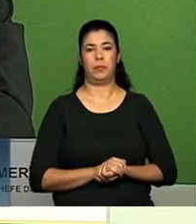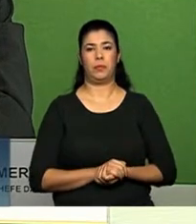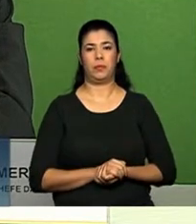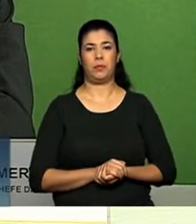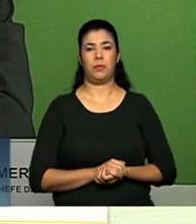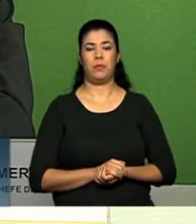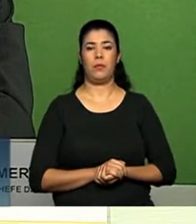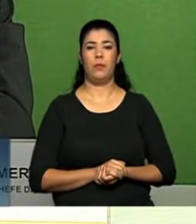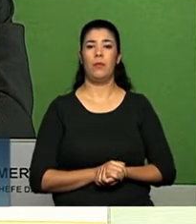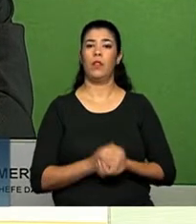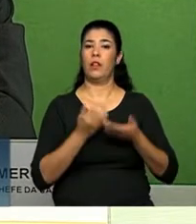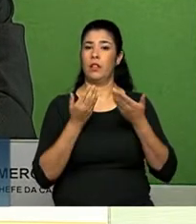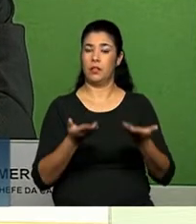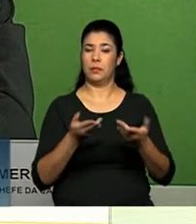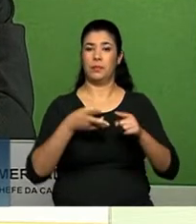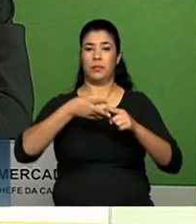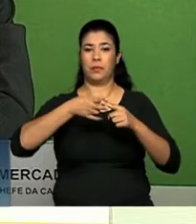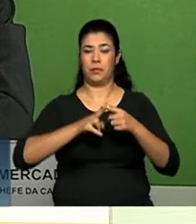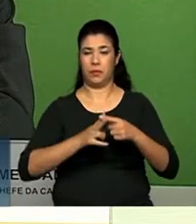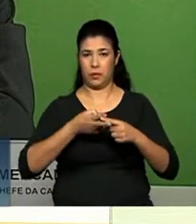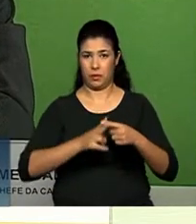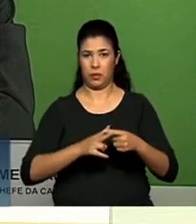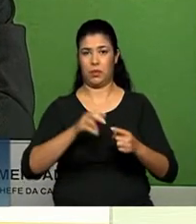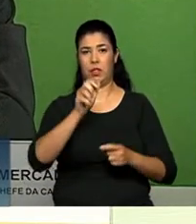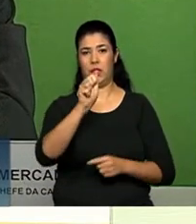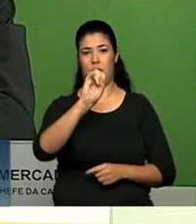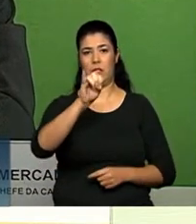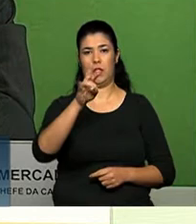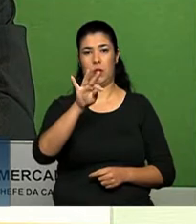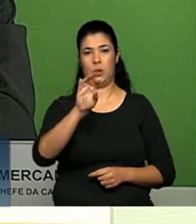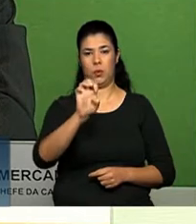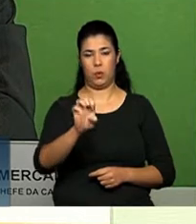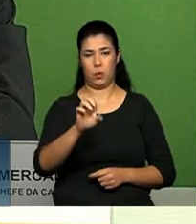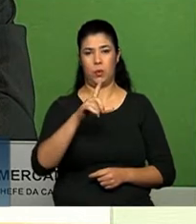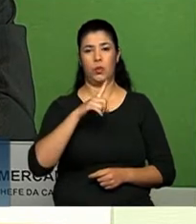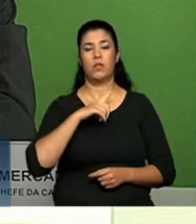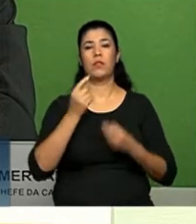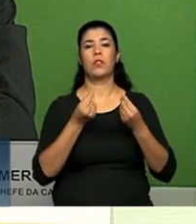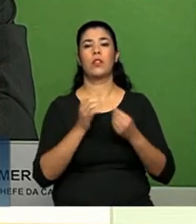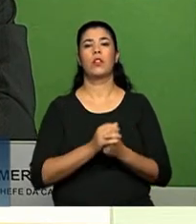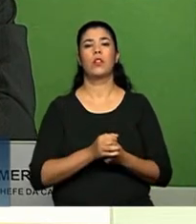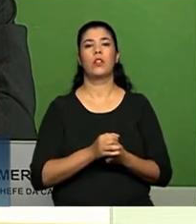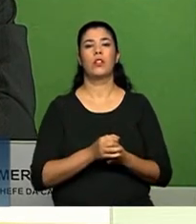O ajuste, ele é fundamentalmente corte de despesas,